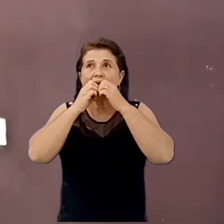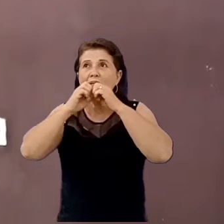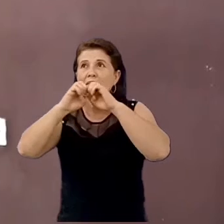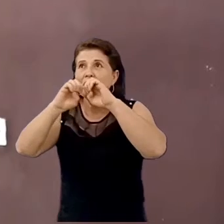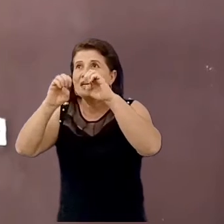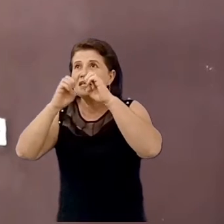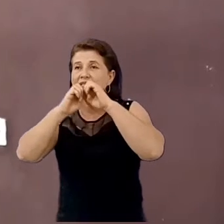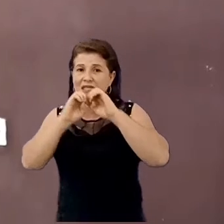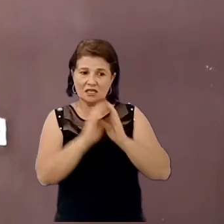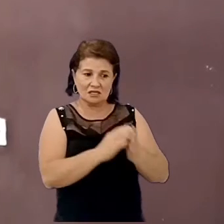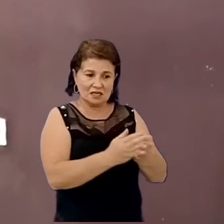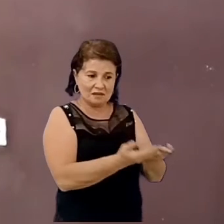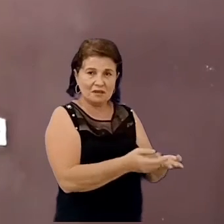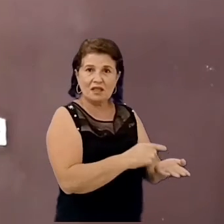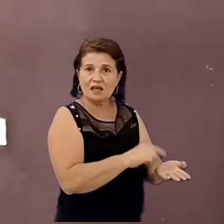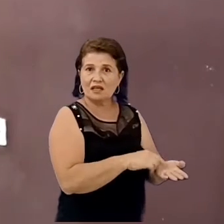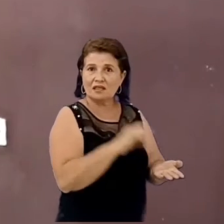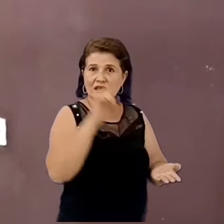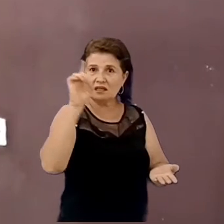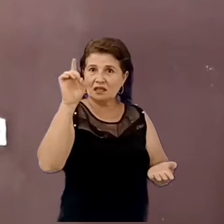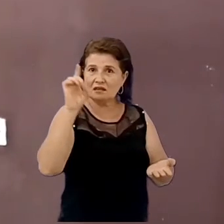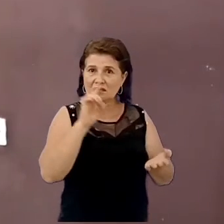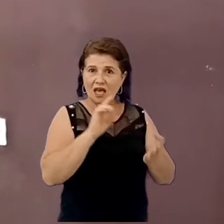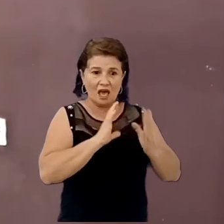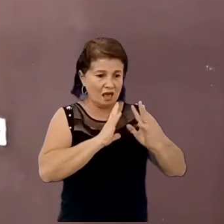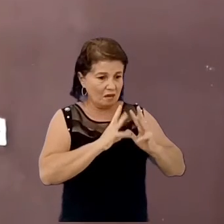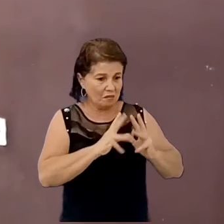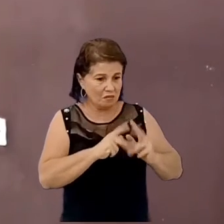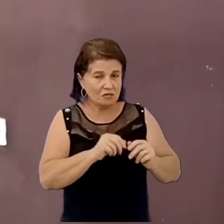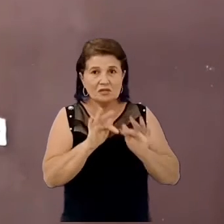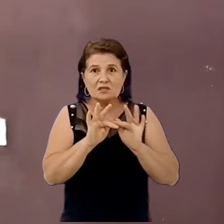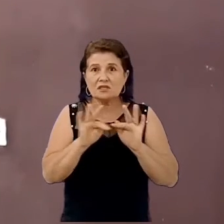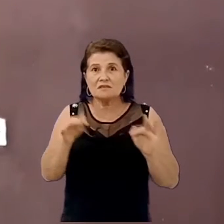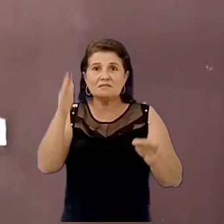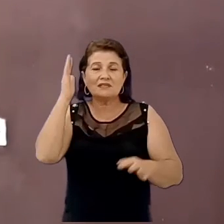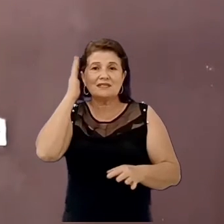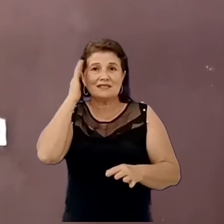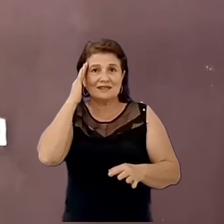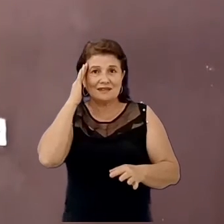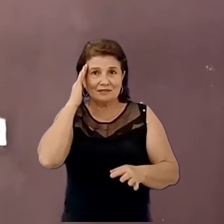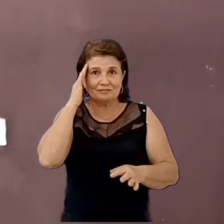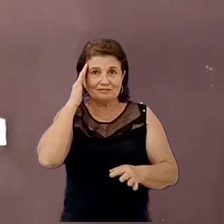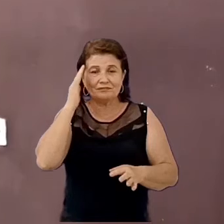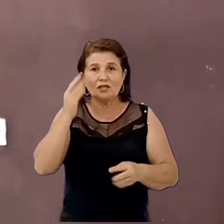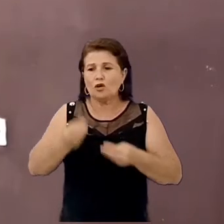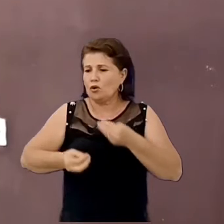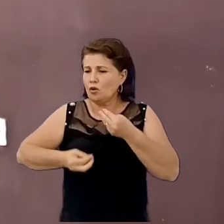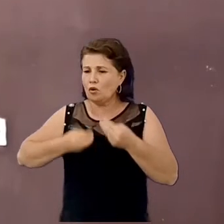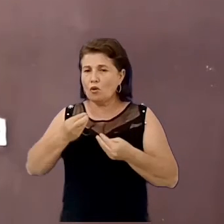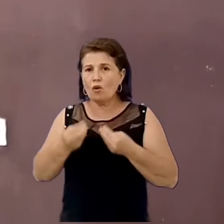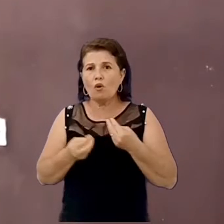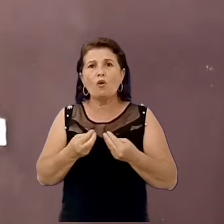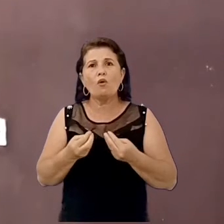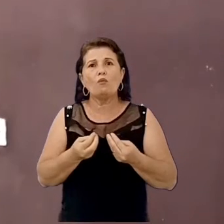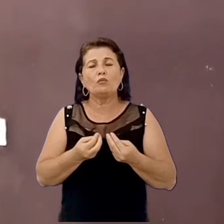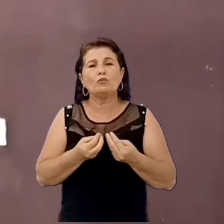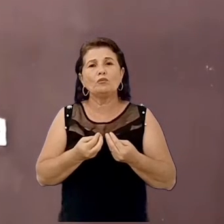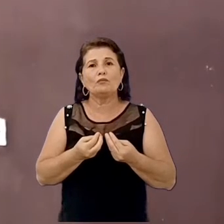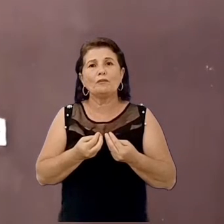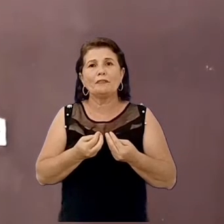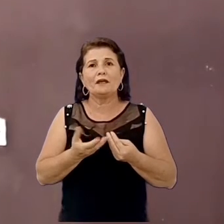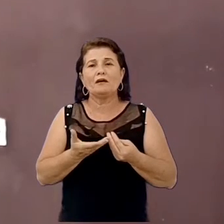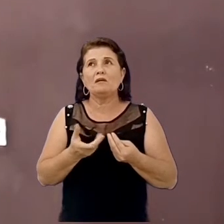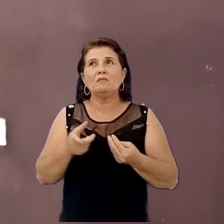solidificada no Evangelho, que é puro e que é simples de ser entendido? Como tem sido também as